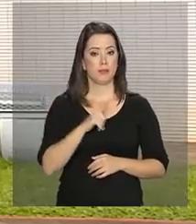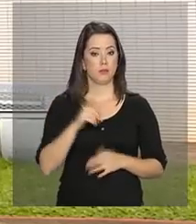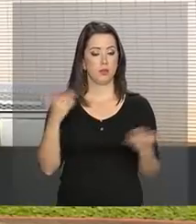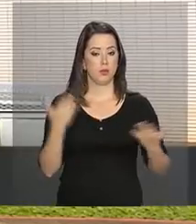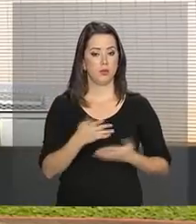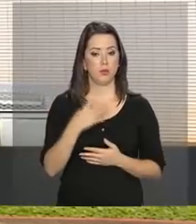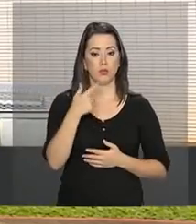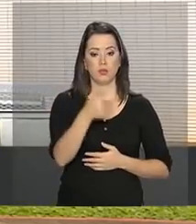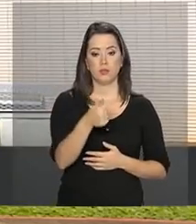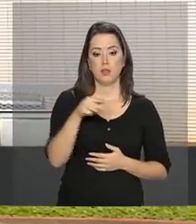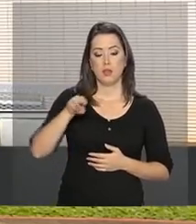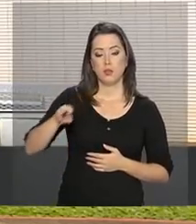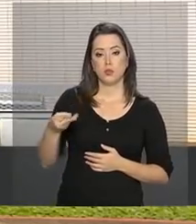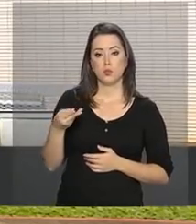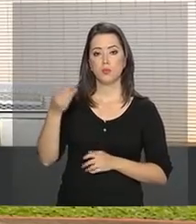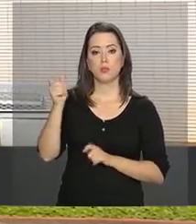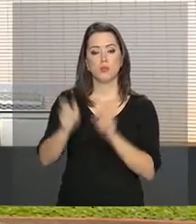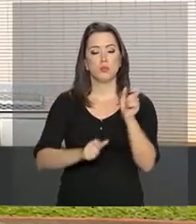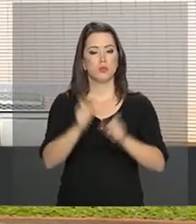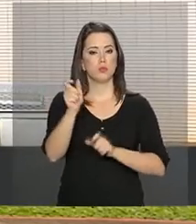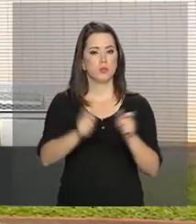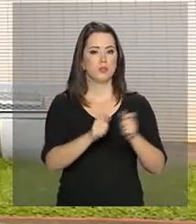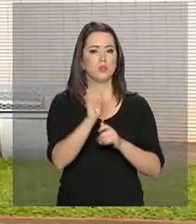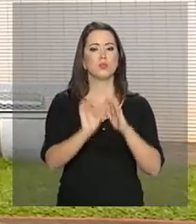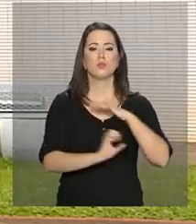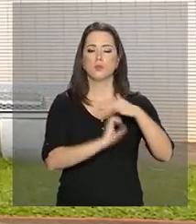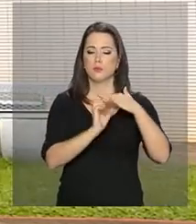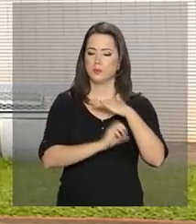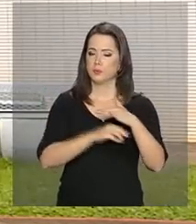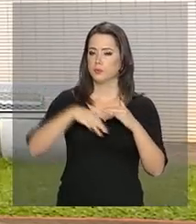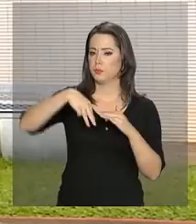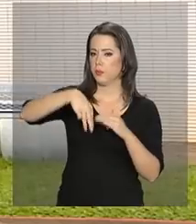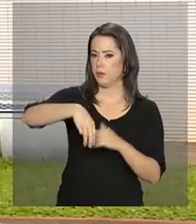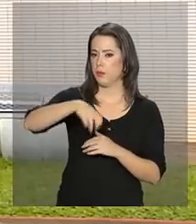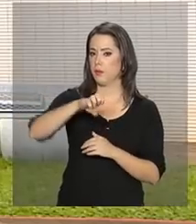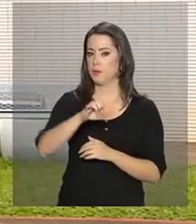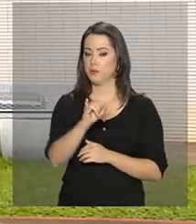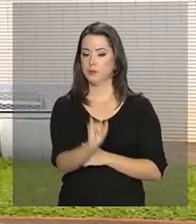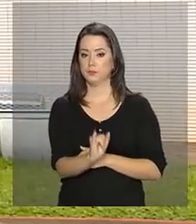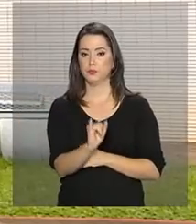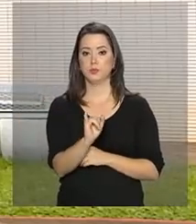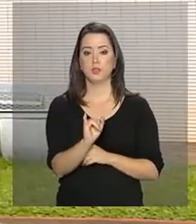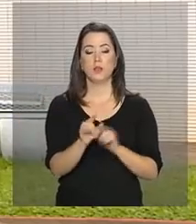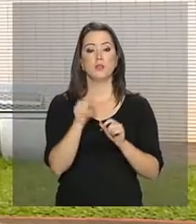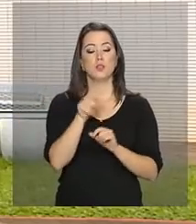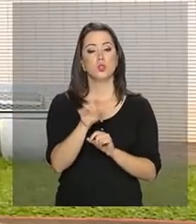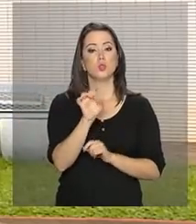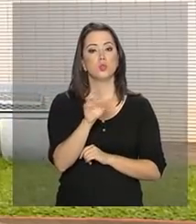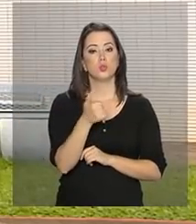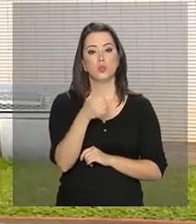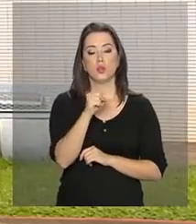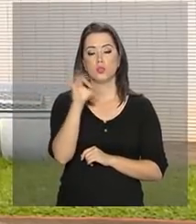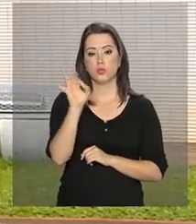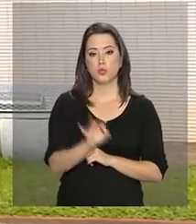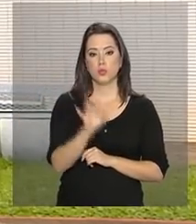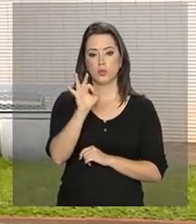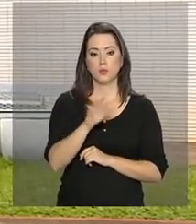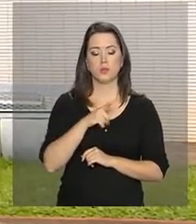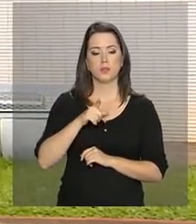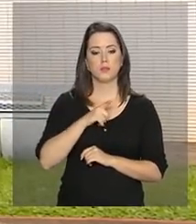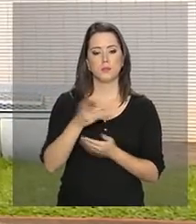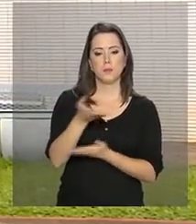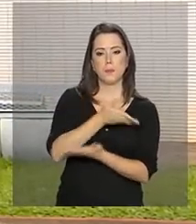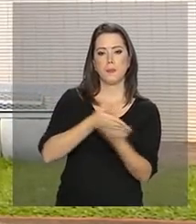hoje 7 milhões e 600 mil microempreendedores individuais. Desses, apenas 18% têm